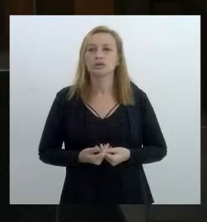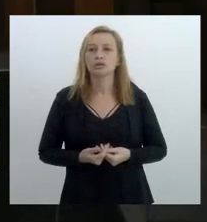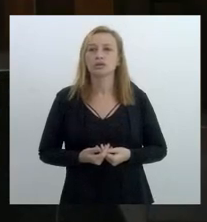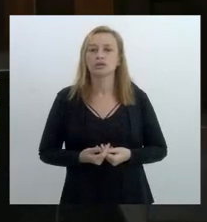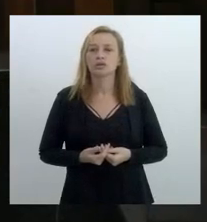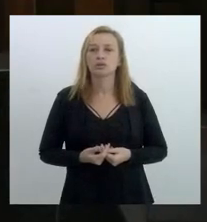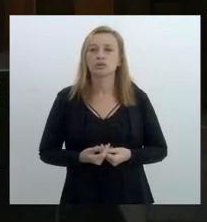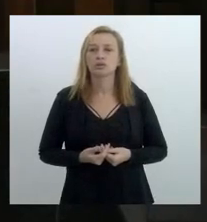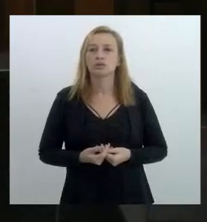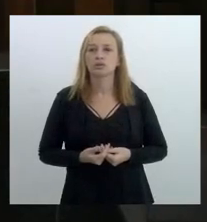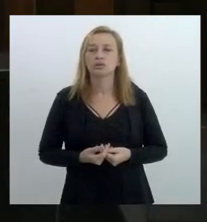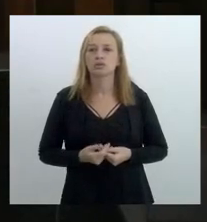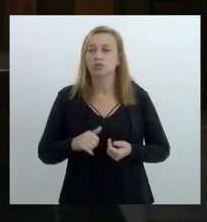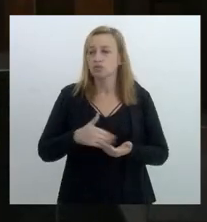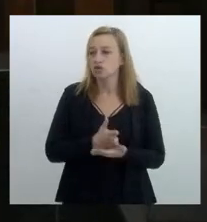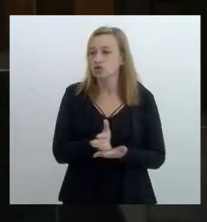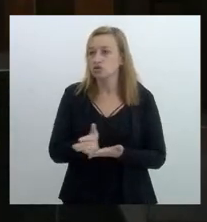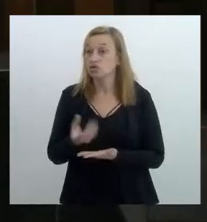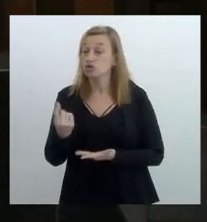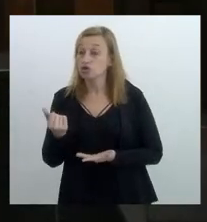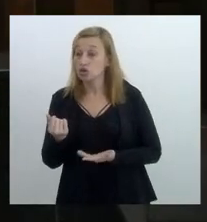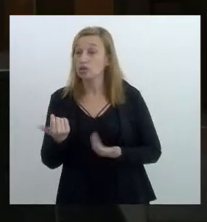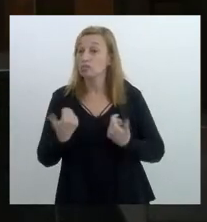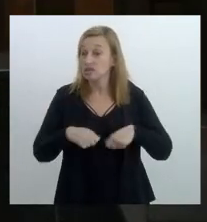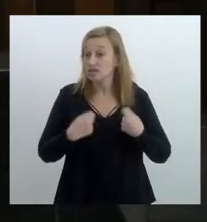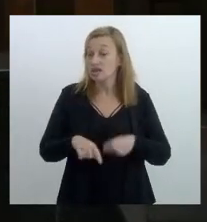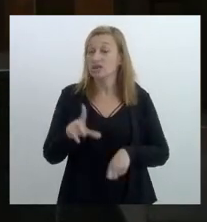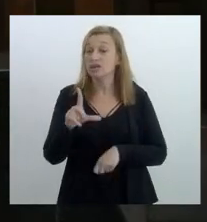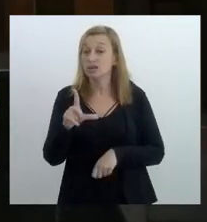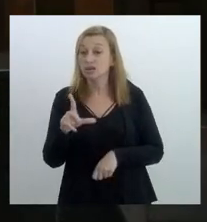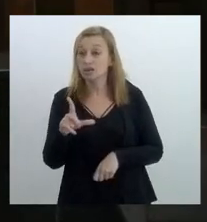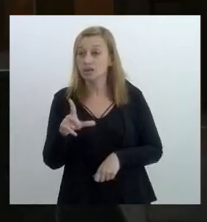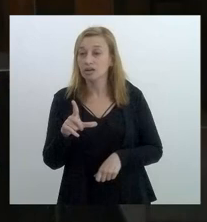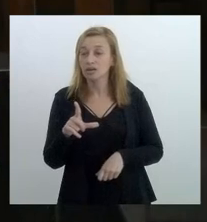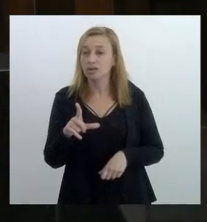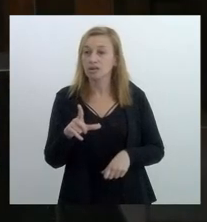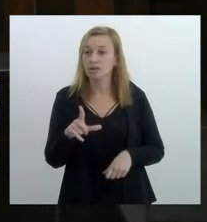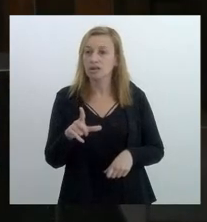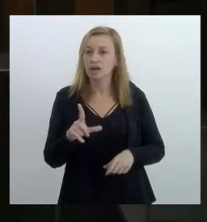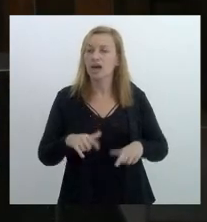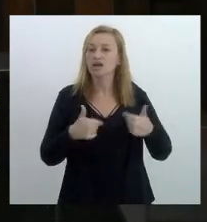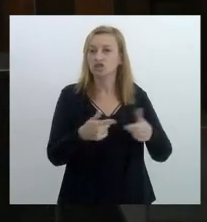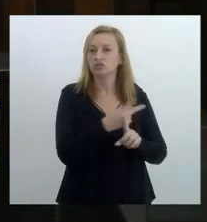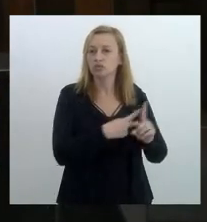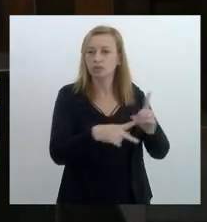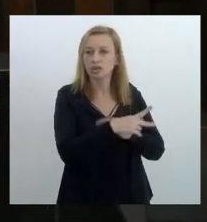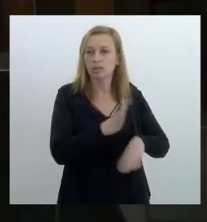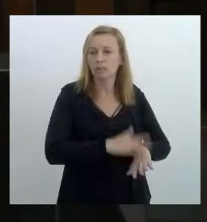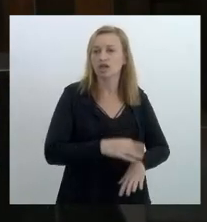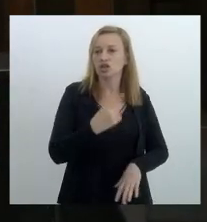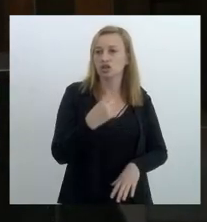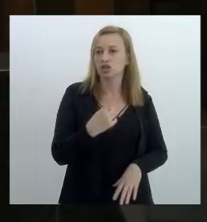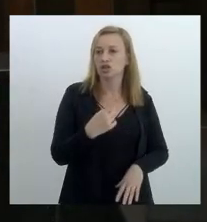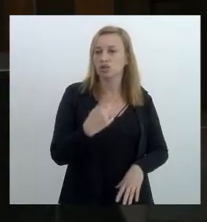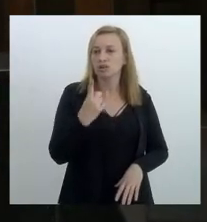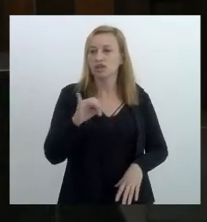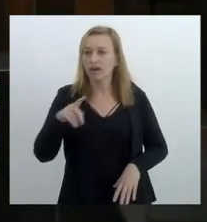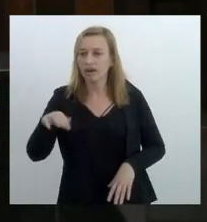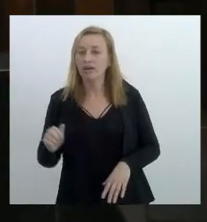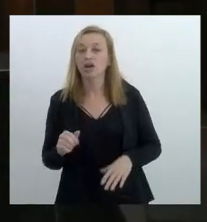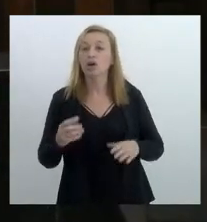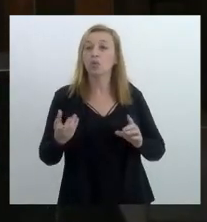o desvio de recursos que deveriam ter capitalizado o Rio Previdência durante mais de uma década